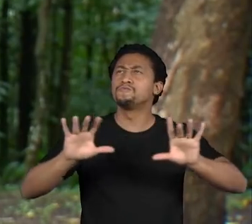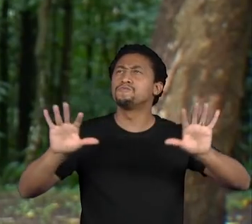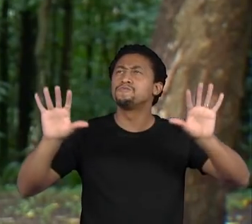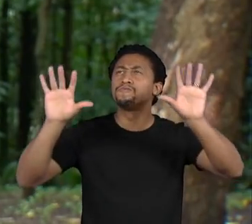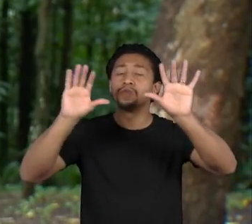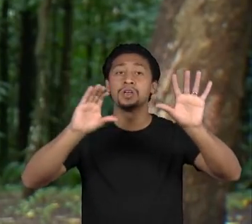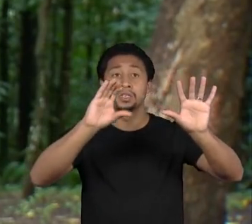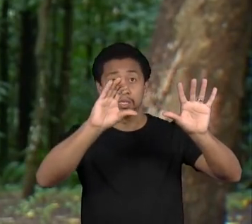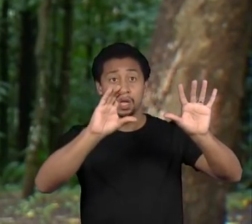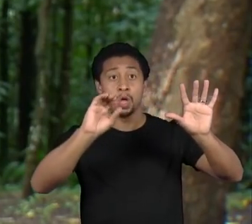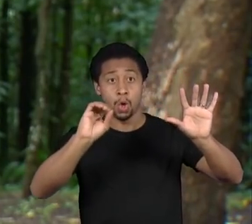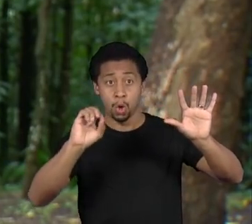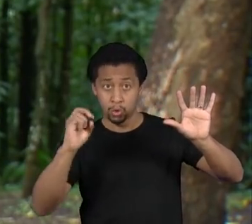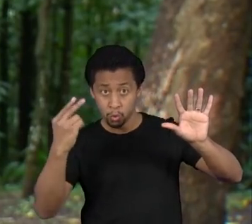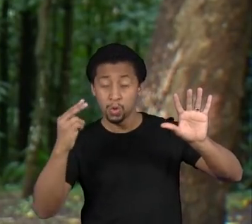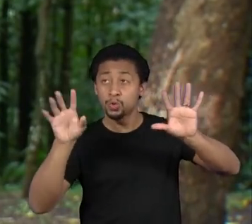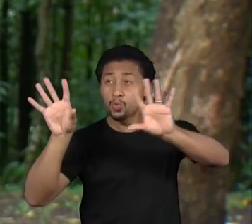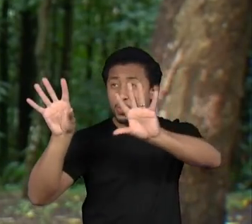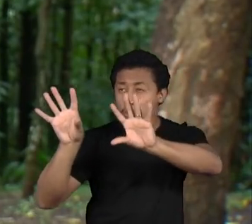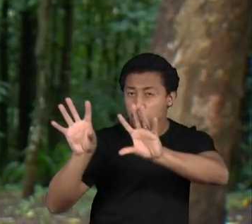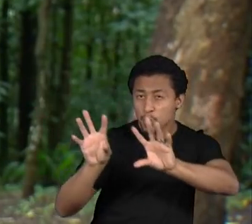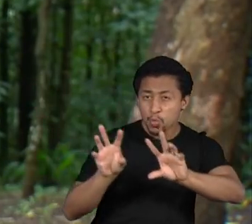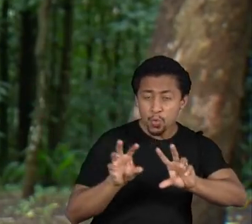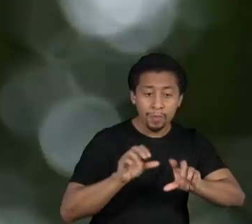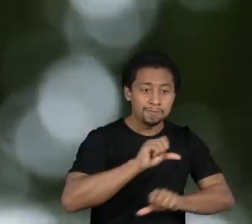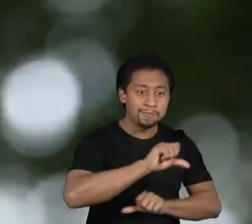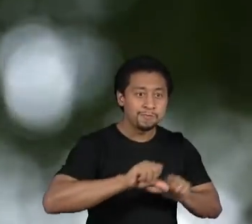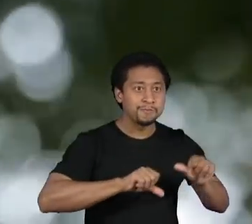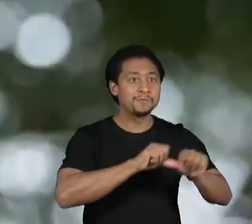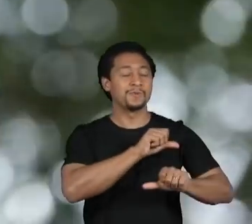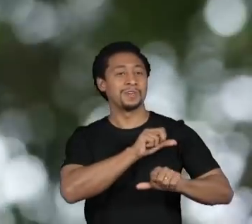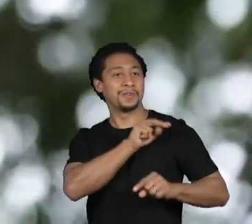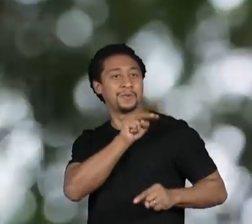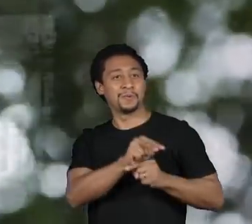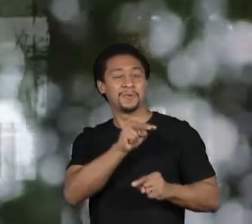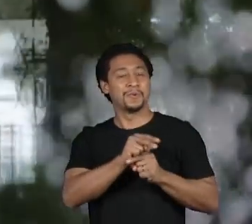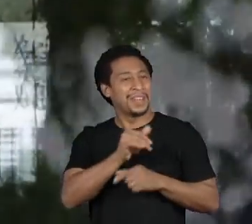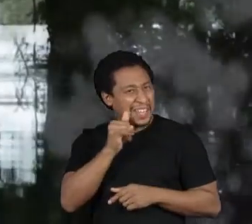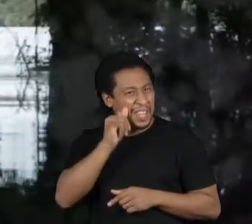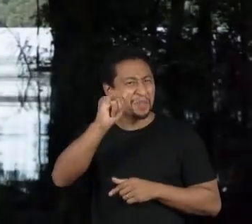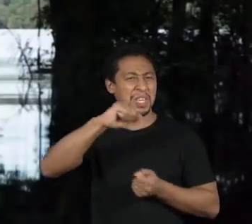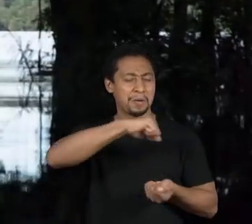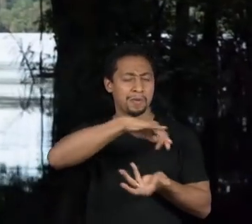que intensificam o aquecimento global.